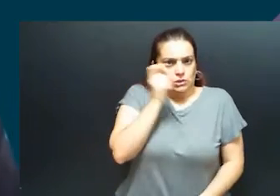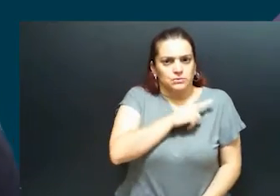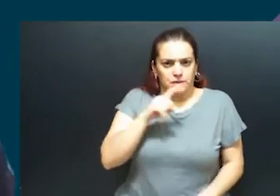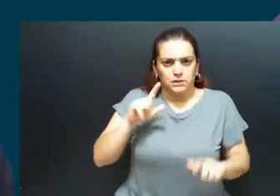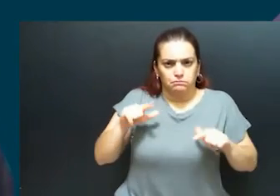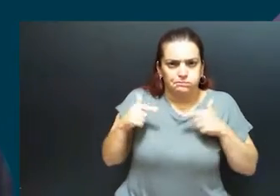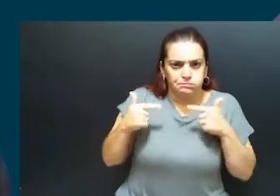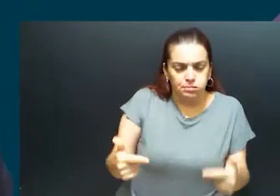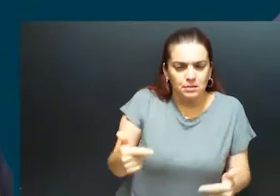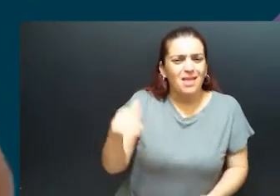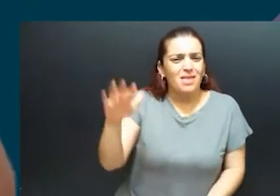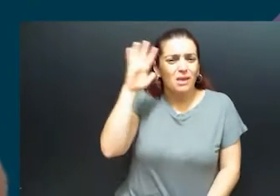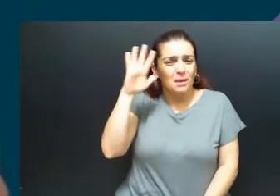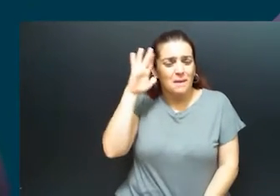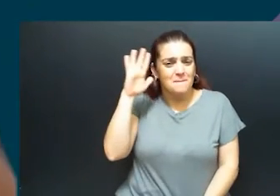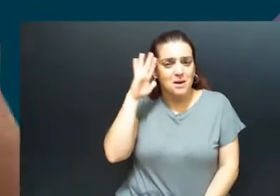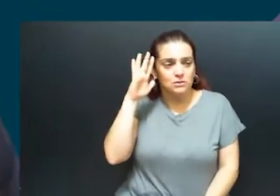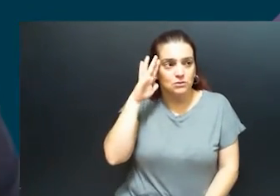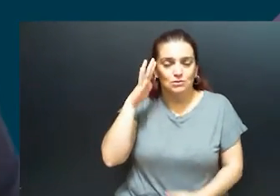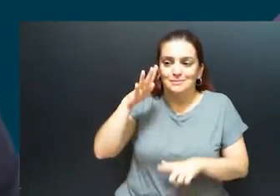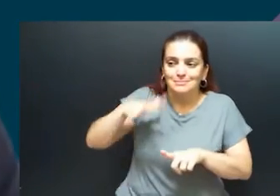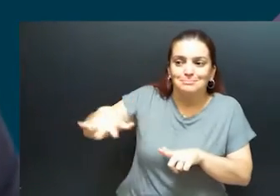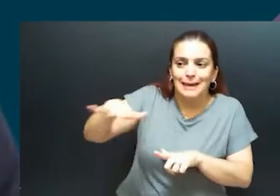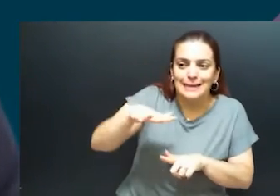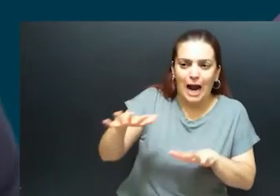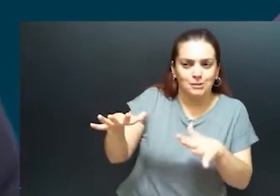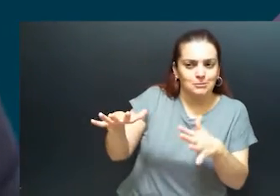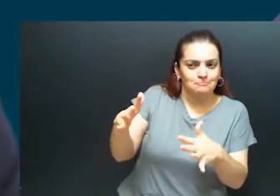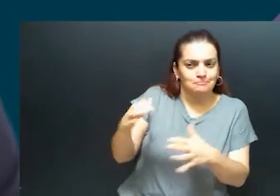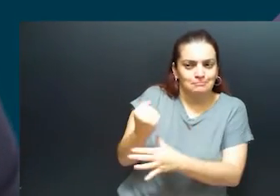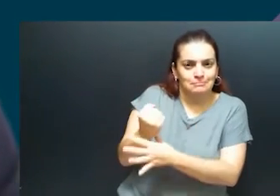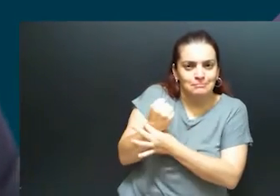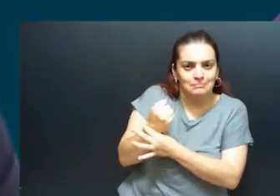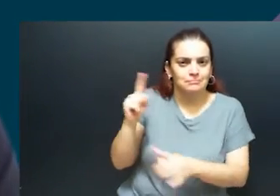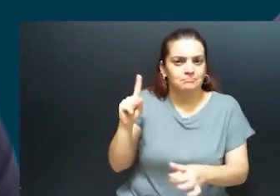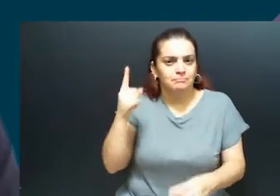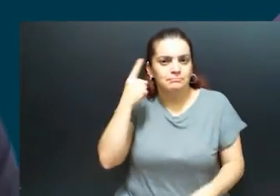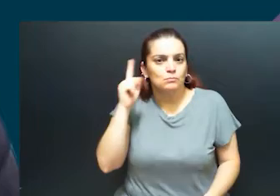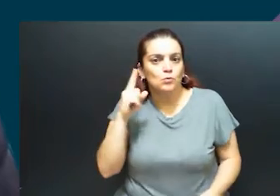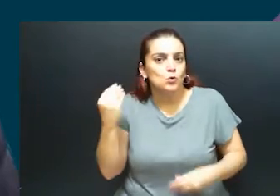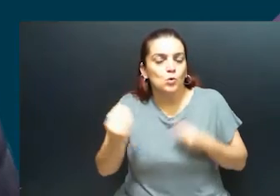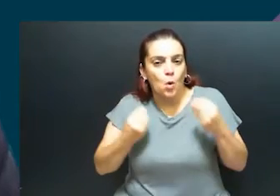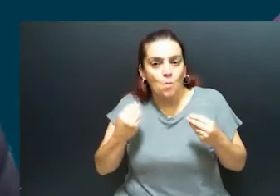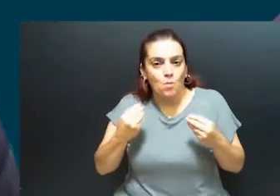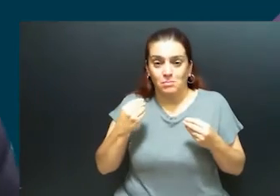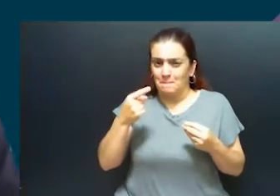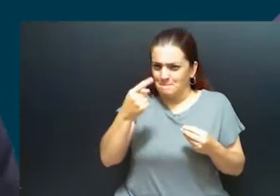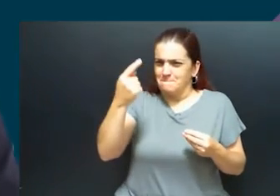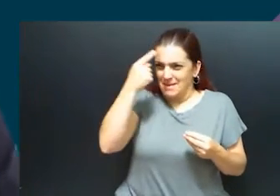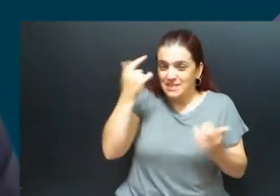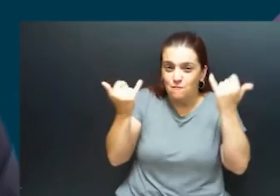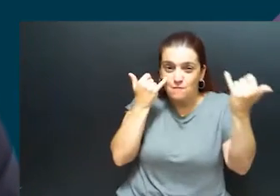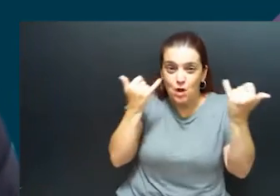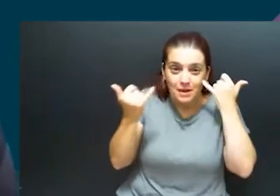Agora imagine em um mercado incerto e imprevisível. Se você procura informações sobre estratégia de produto, é